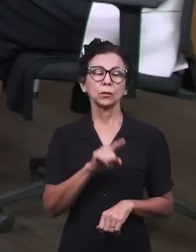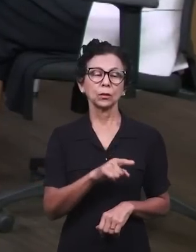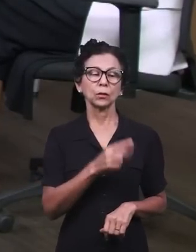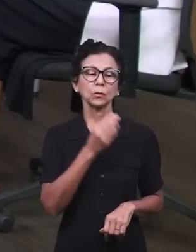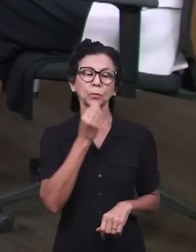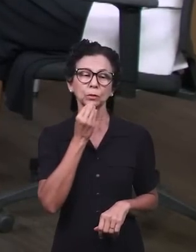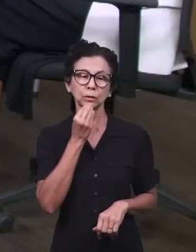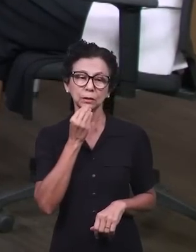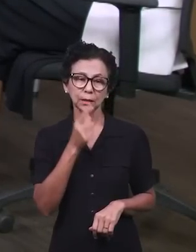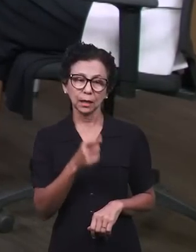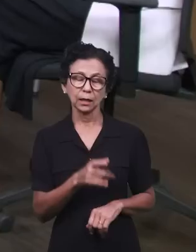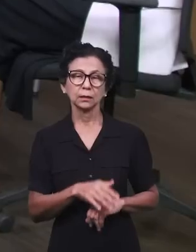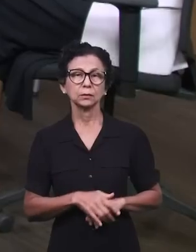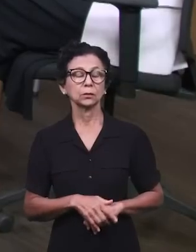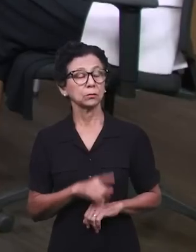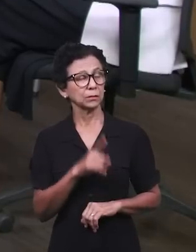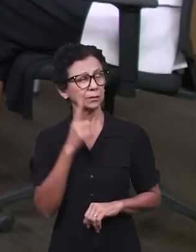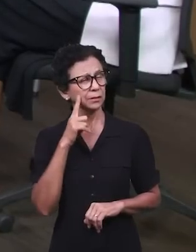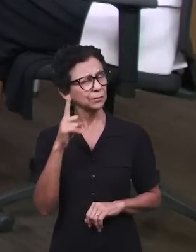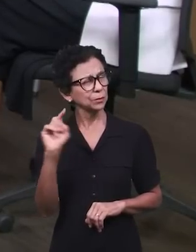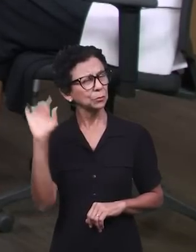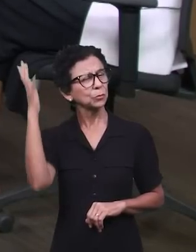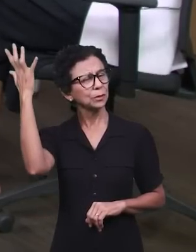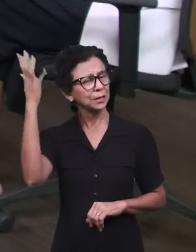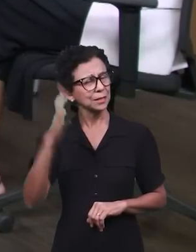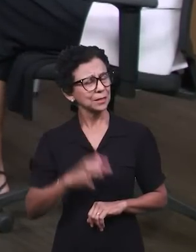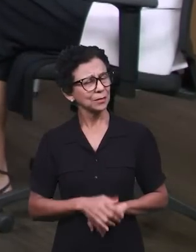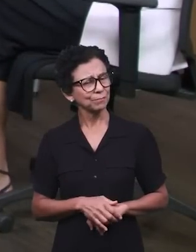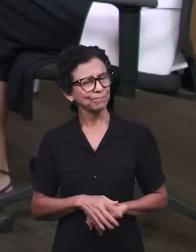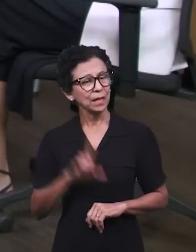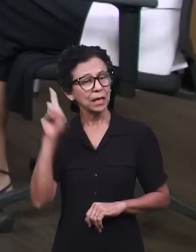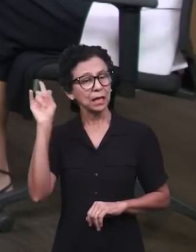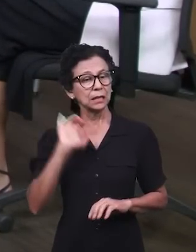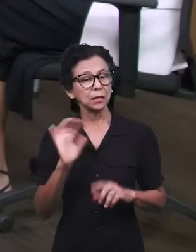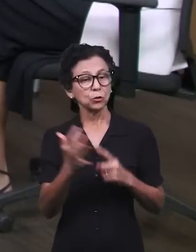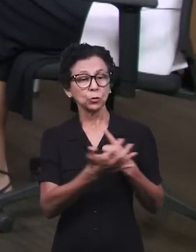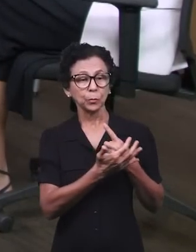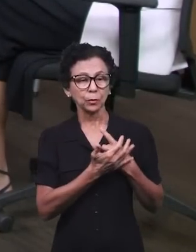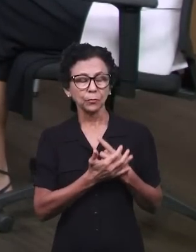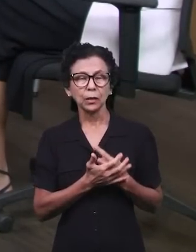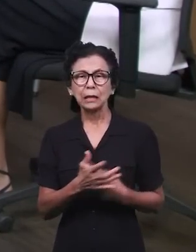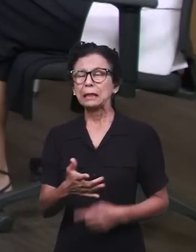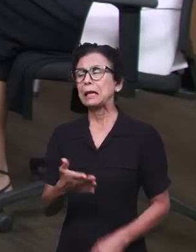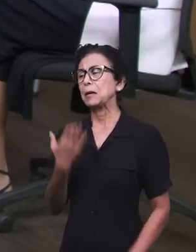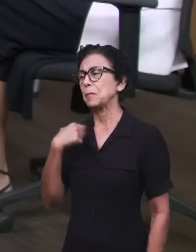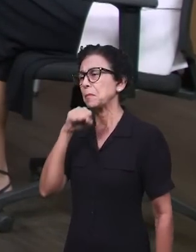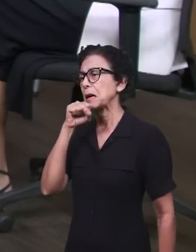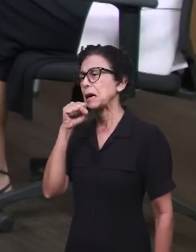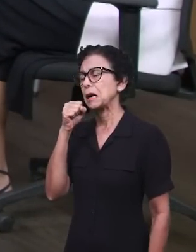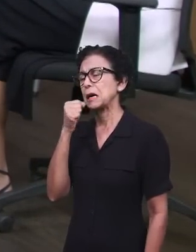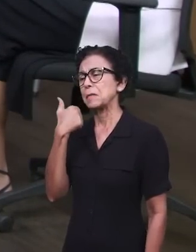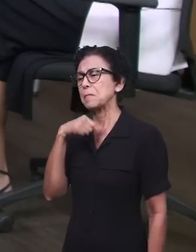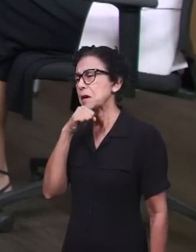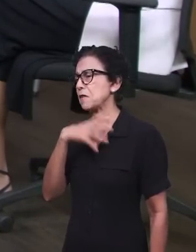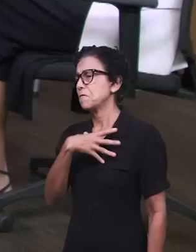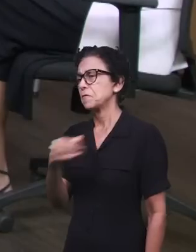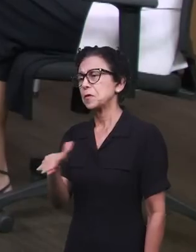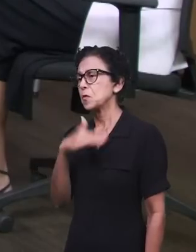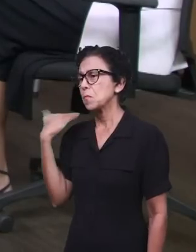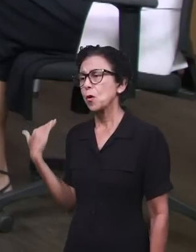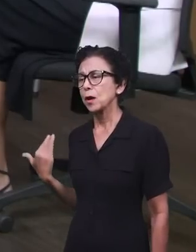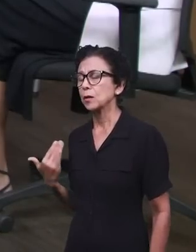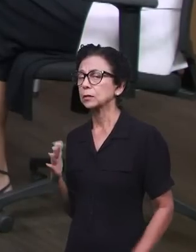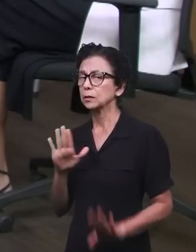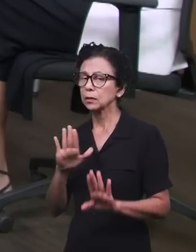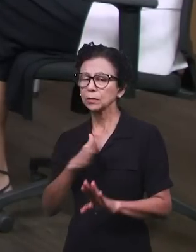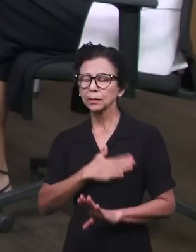oportunidade de Deus. Você viu o flagelo que aconteceu? Você foi preservado. Mas perdi meu pai, minha mãe e meu filho. Mas você foi preservado, que Deus tem um projeto para a